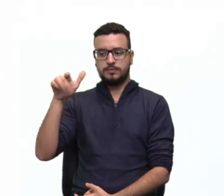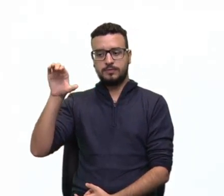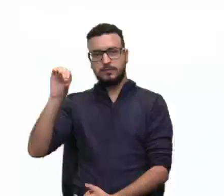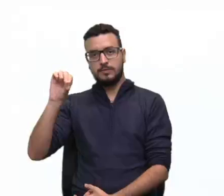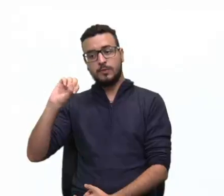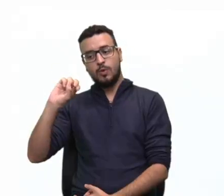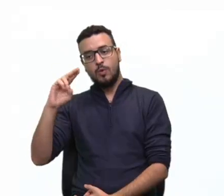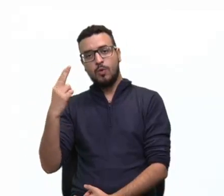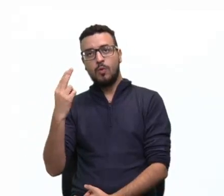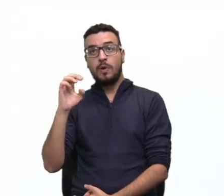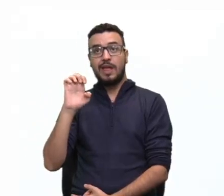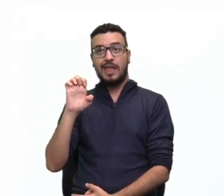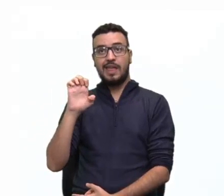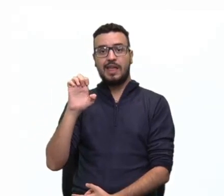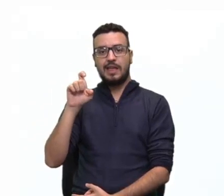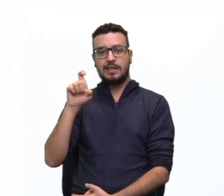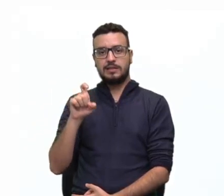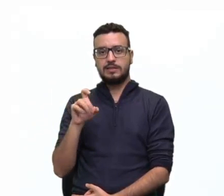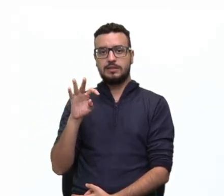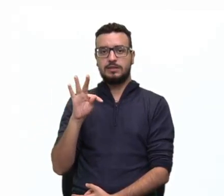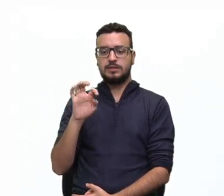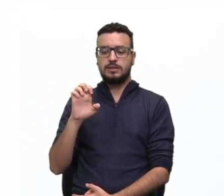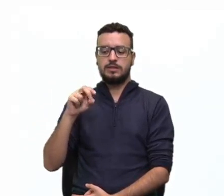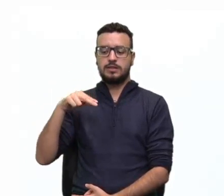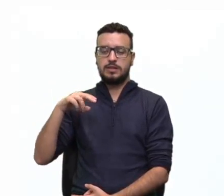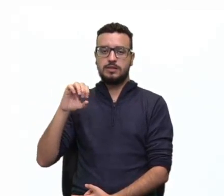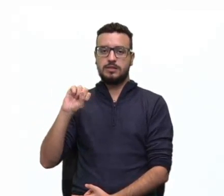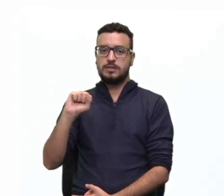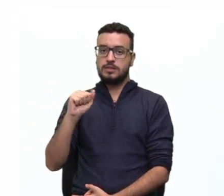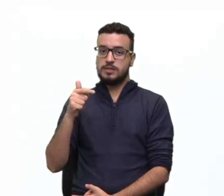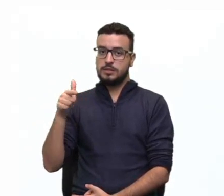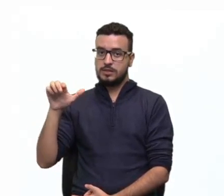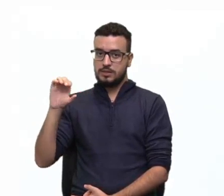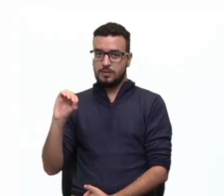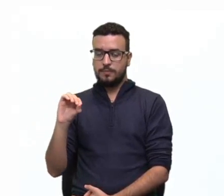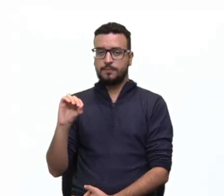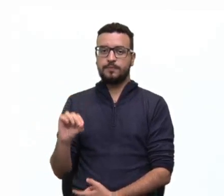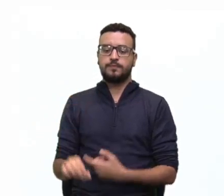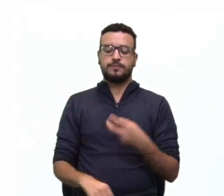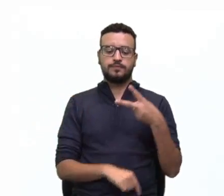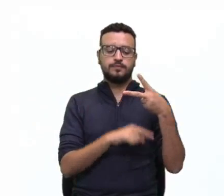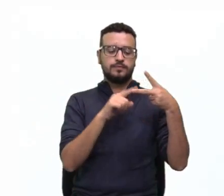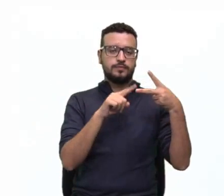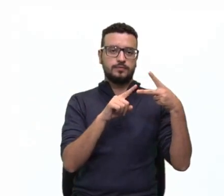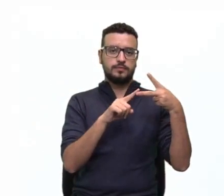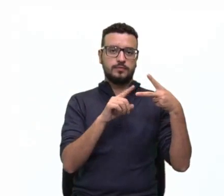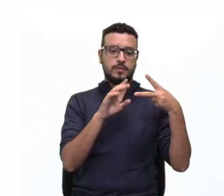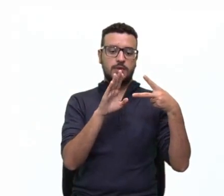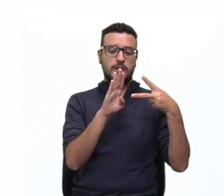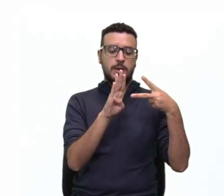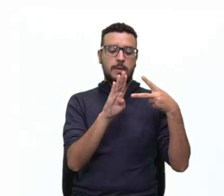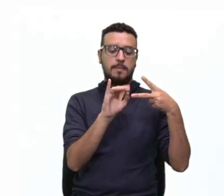extensão. Eu tenho a articulação que pode ser biaxial.